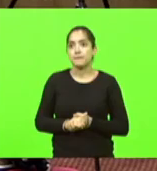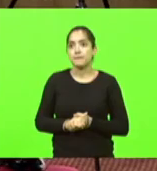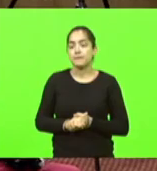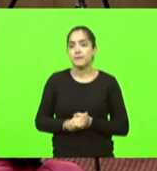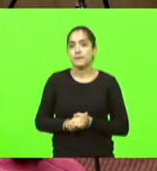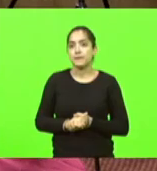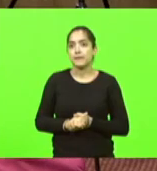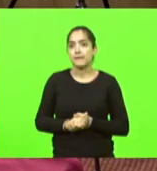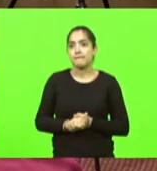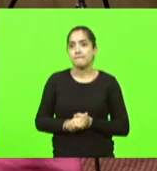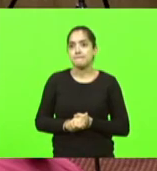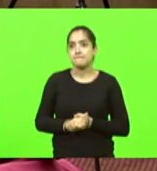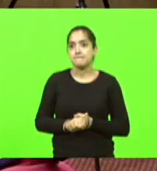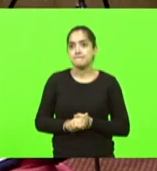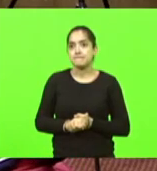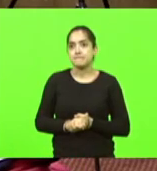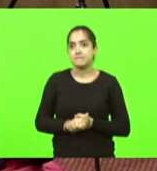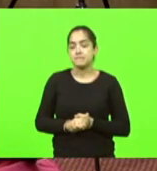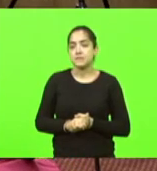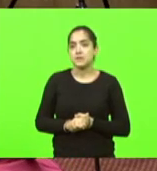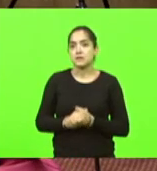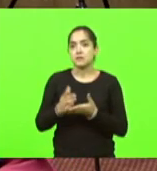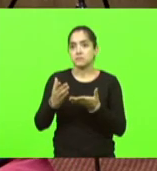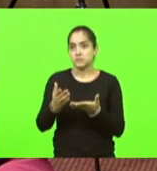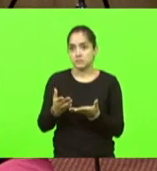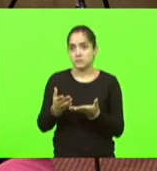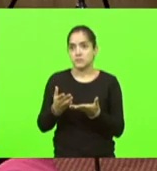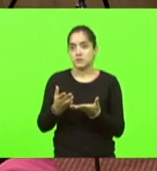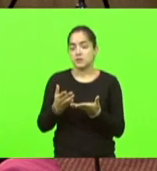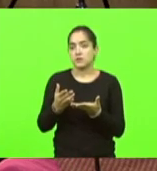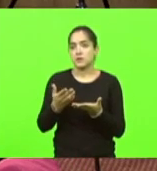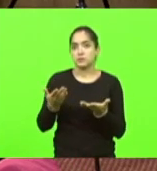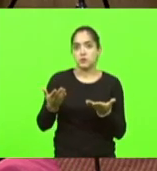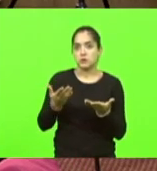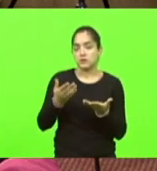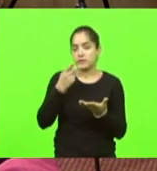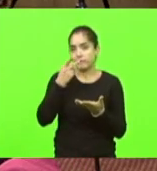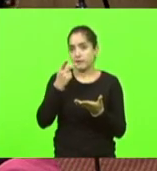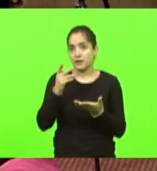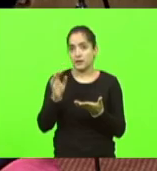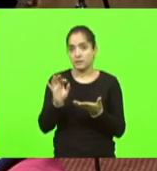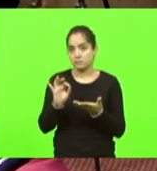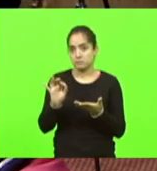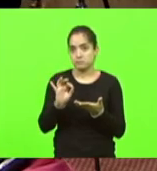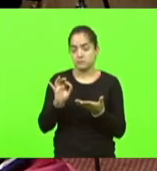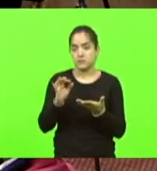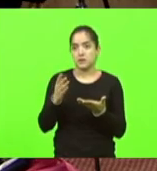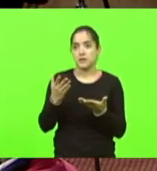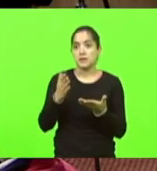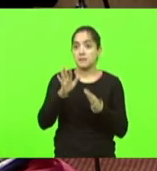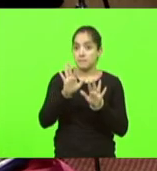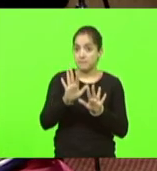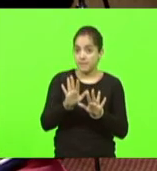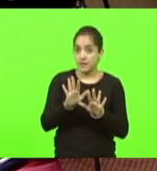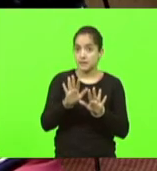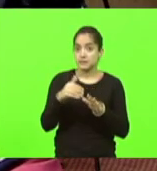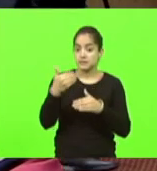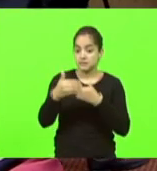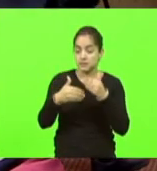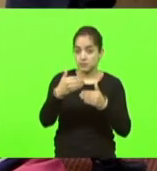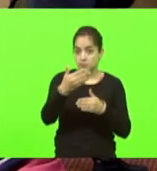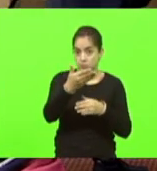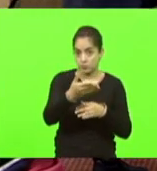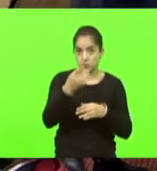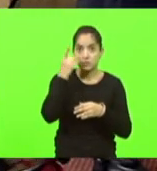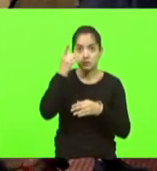ovos é só Presidente eu não ia mesmo me manifestar mas depois da fala